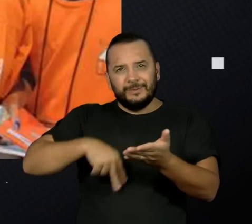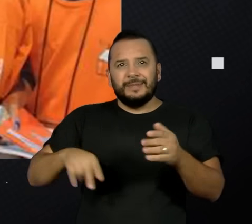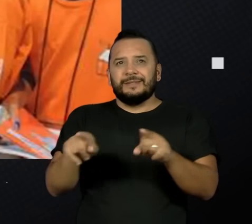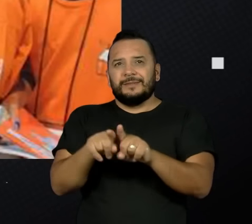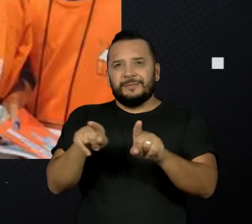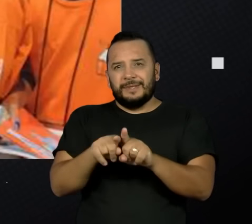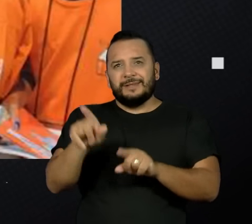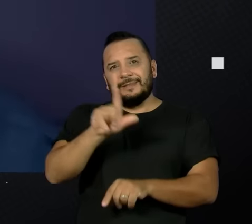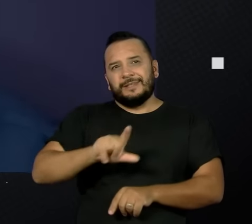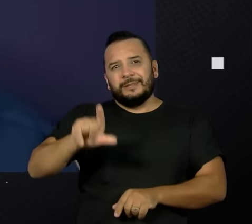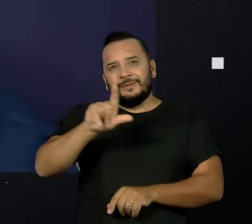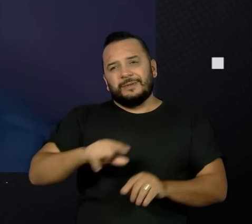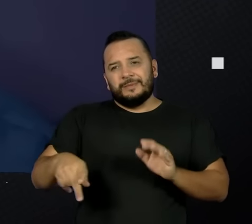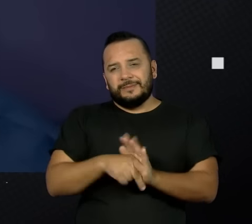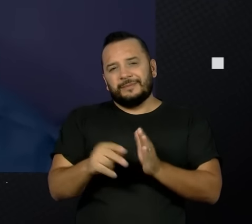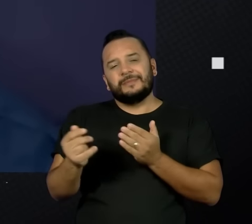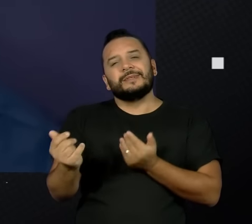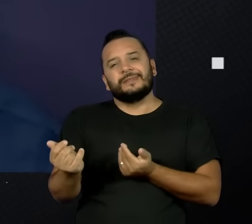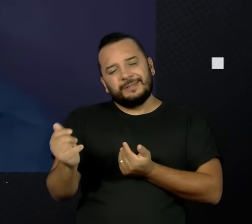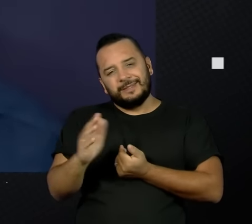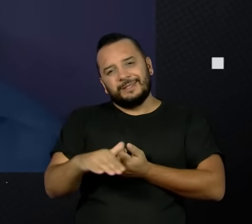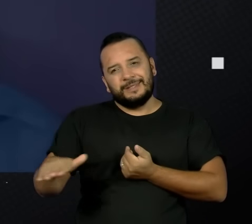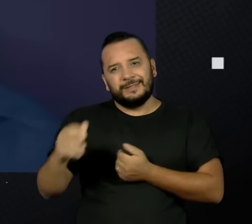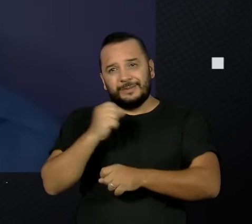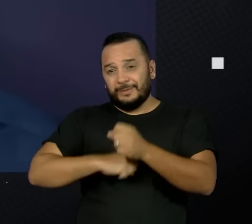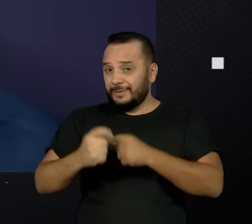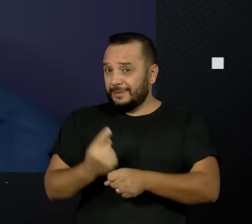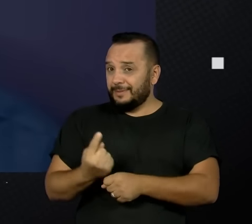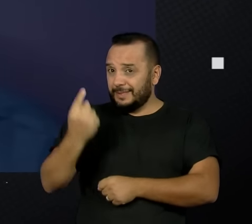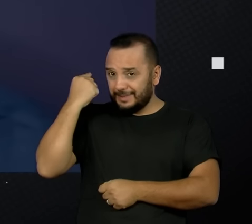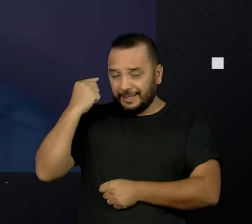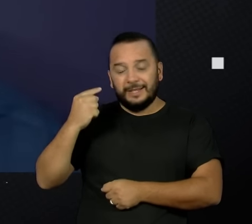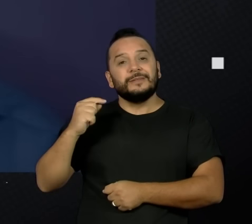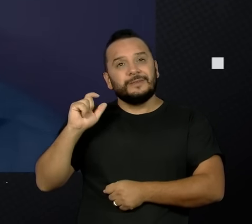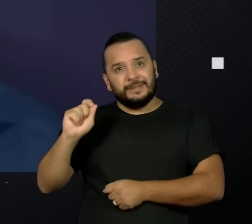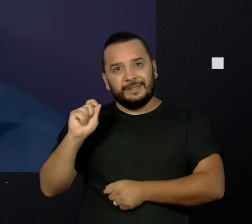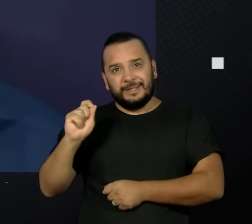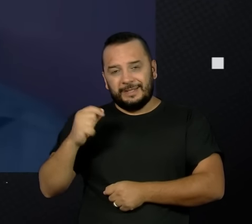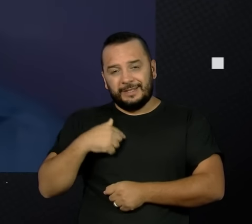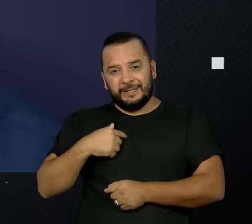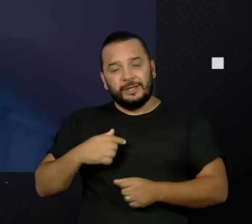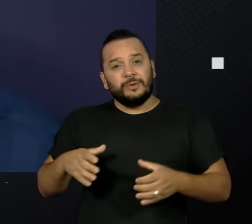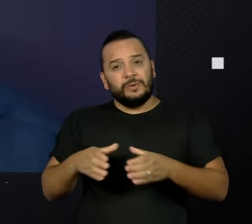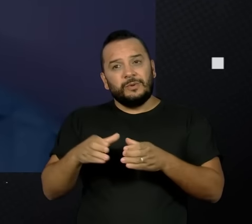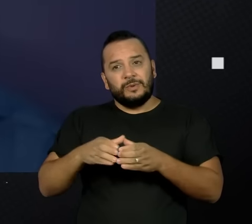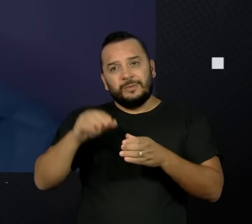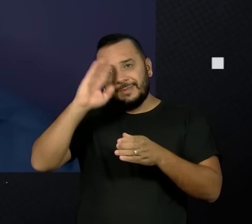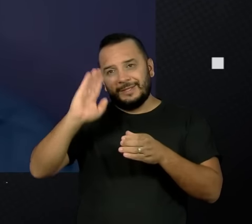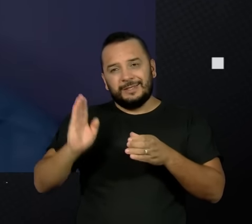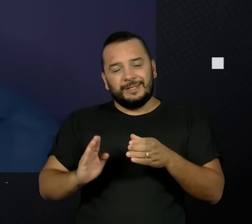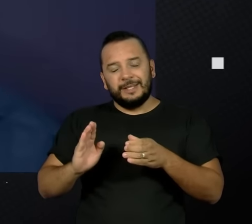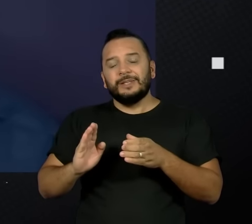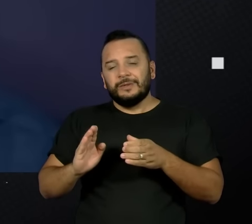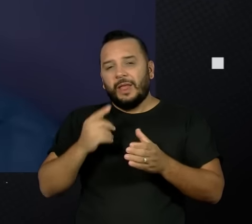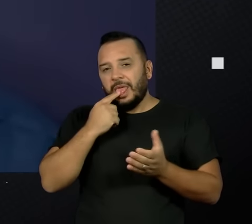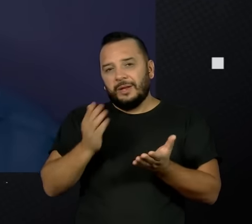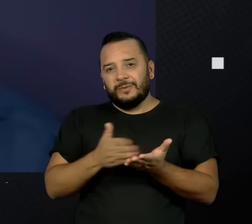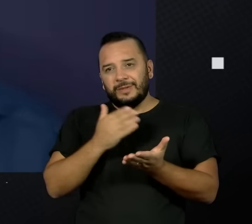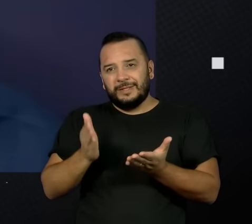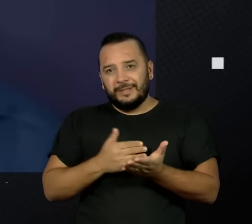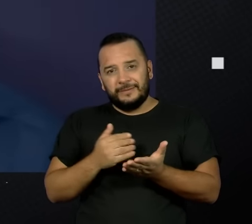literatura infanto-juvenil. E é por isso que o ano passado a Câmara Brasileira do Livro te concedeu o título